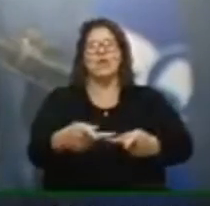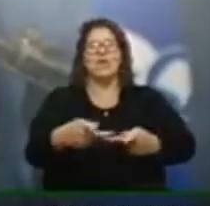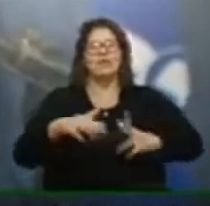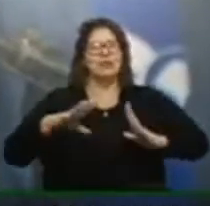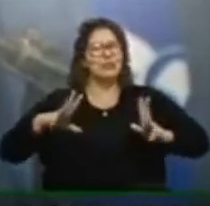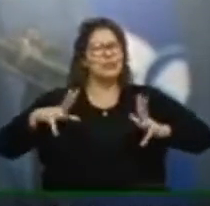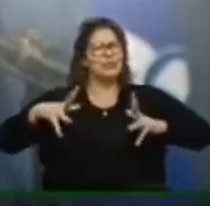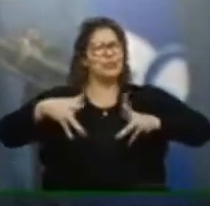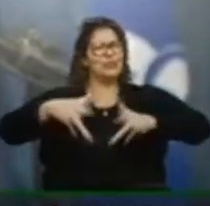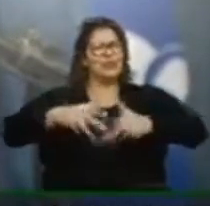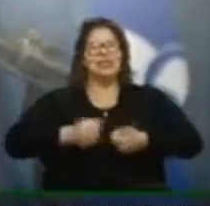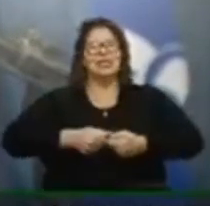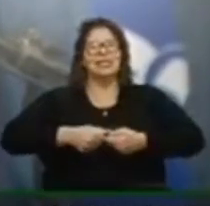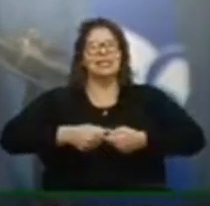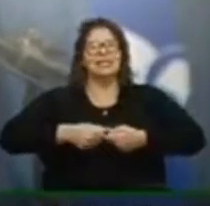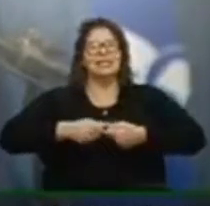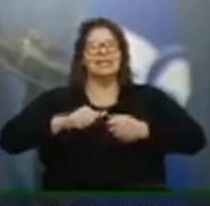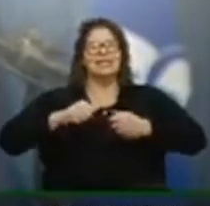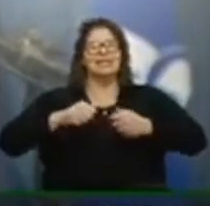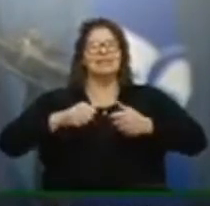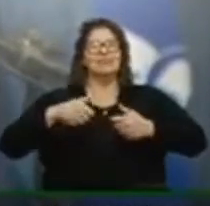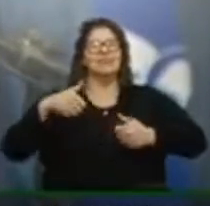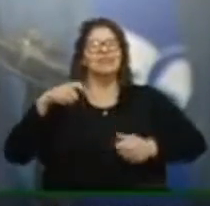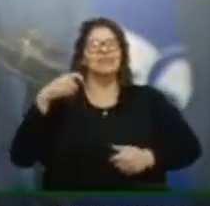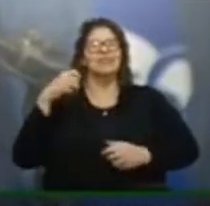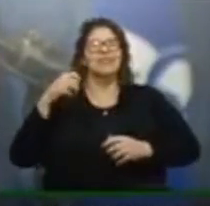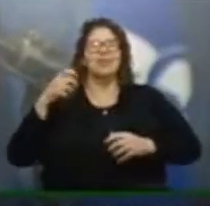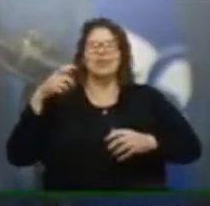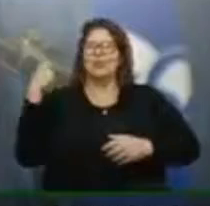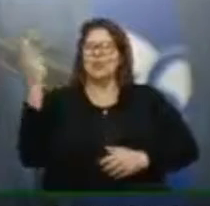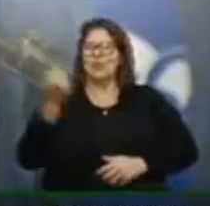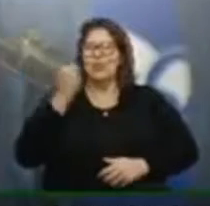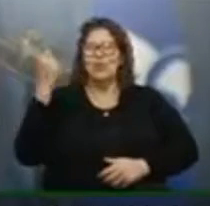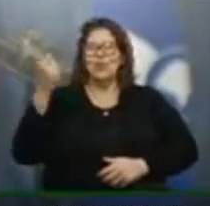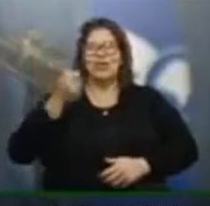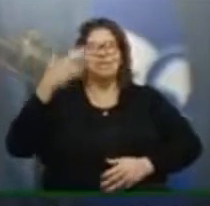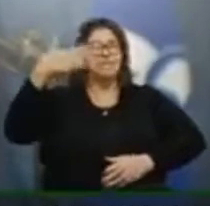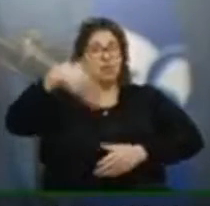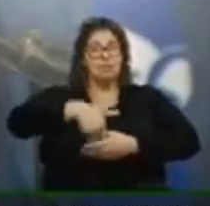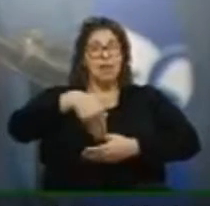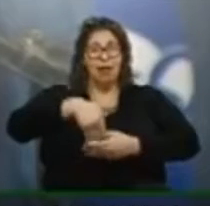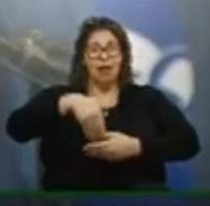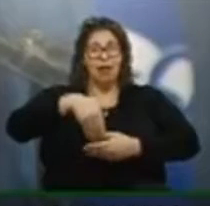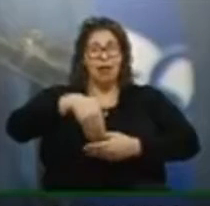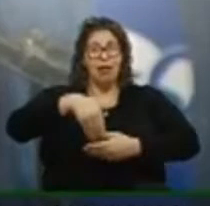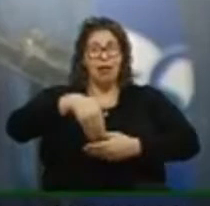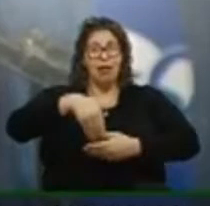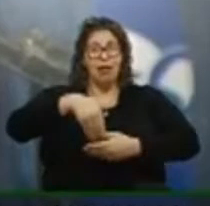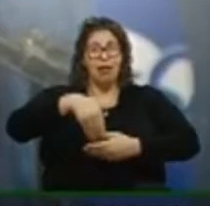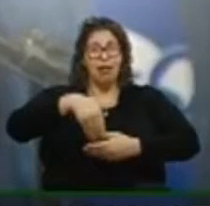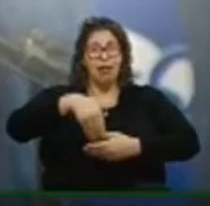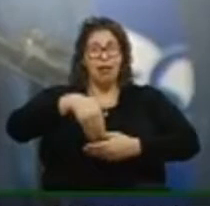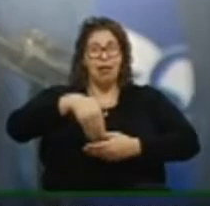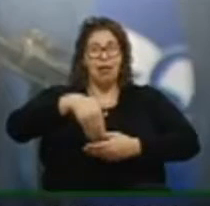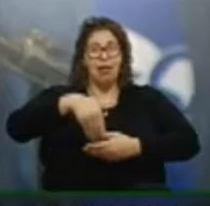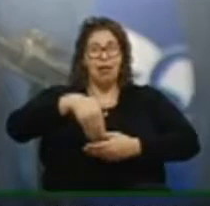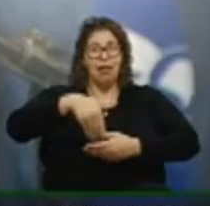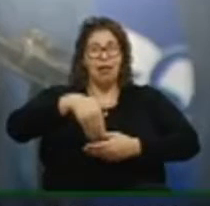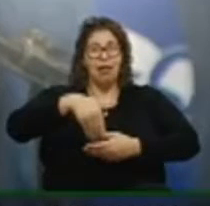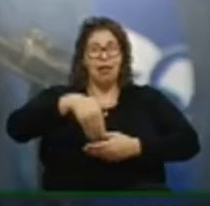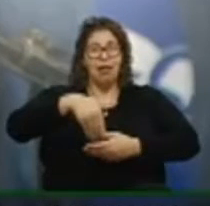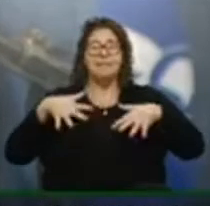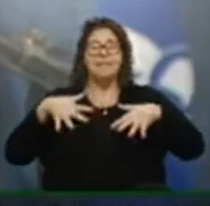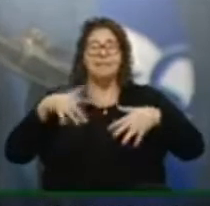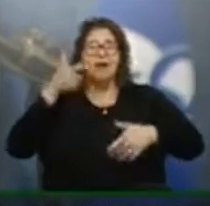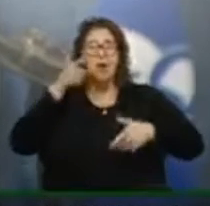assembléias populares pelo estado ganso afora fui votado nessa assembléia legislativa mas